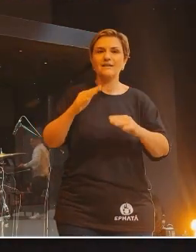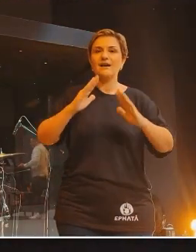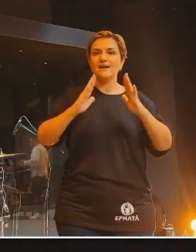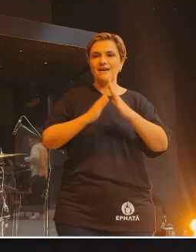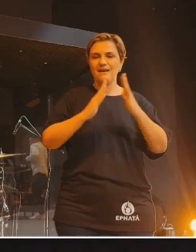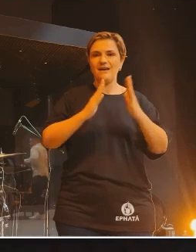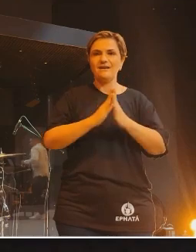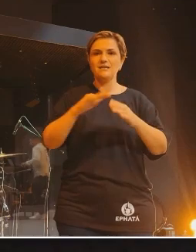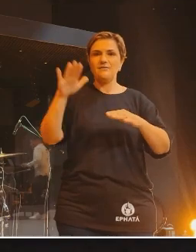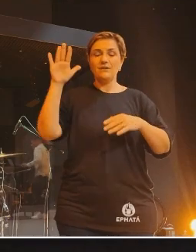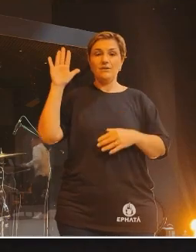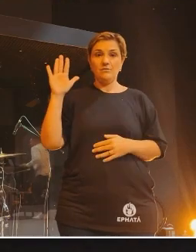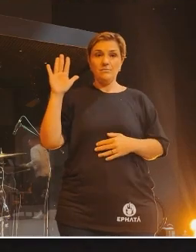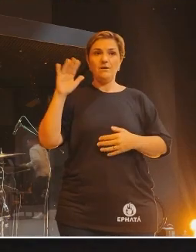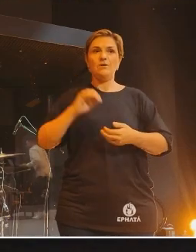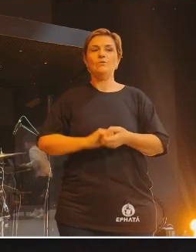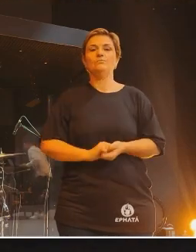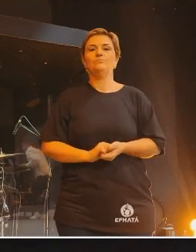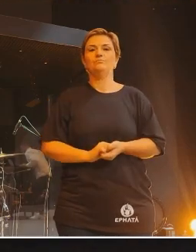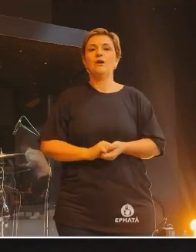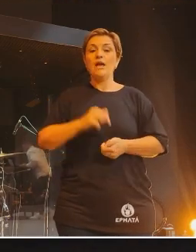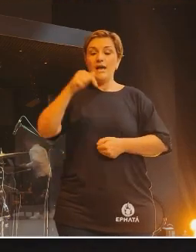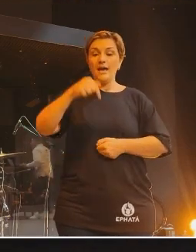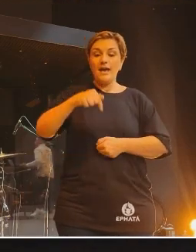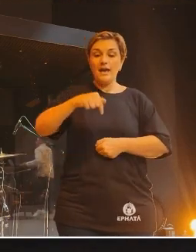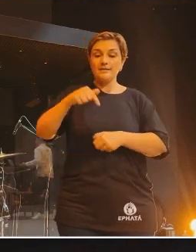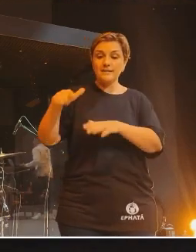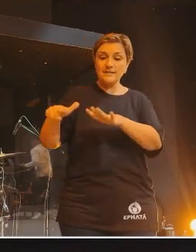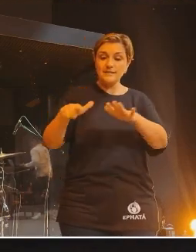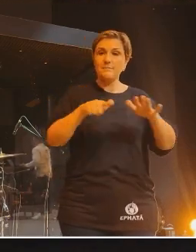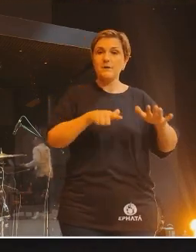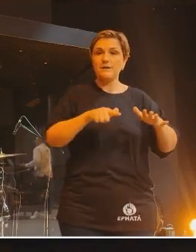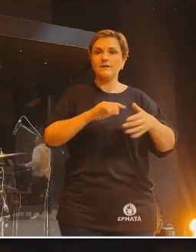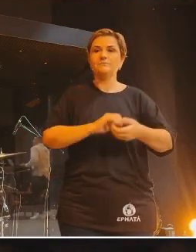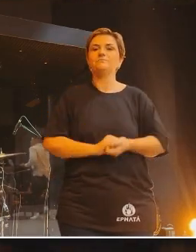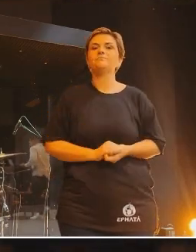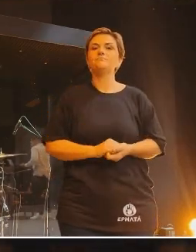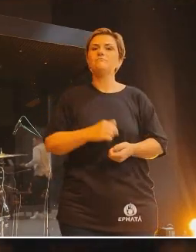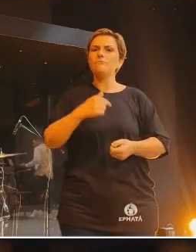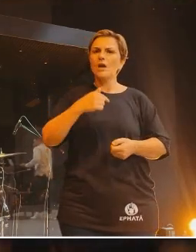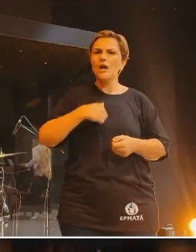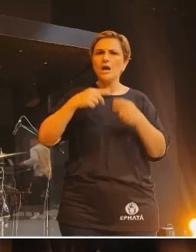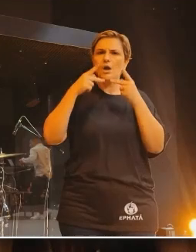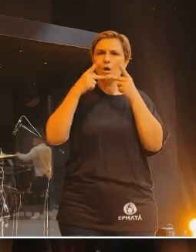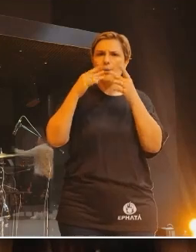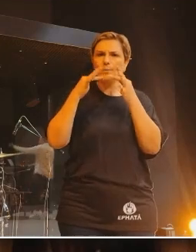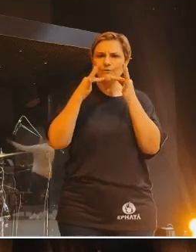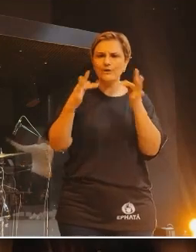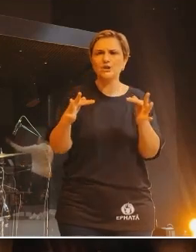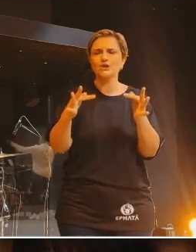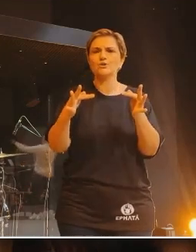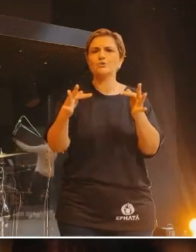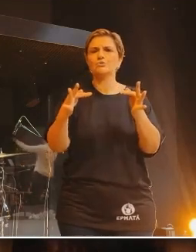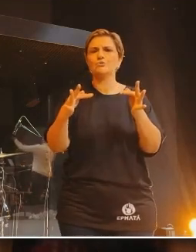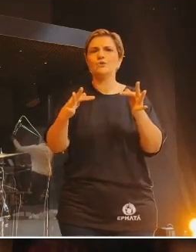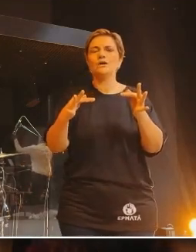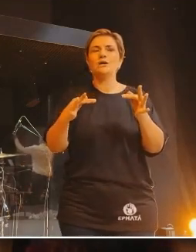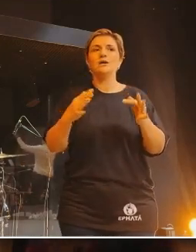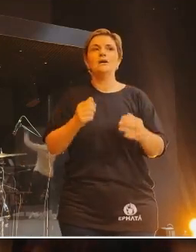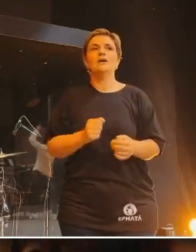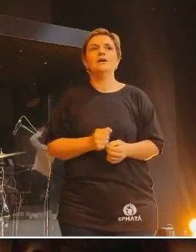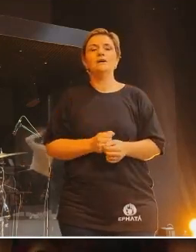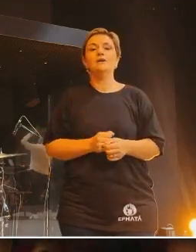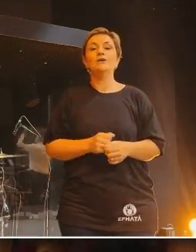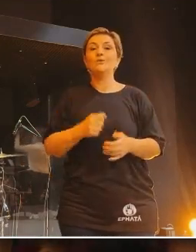na casa, levanta a tua mão. Essa semana eu profetizo que aquilo que